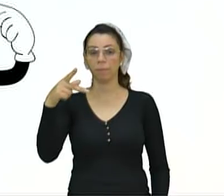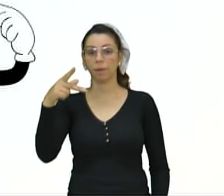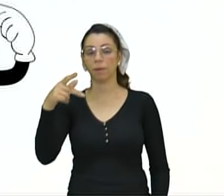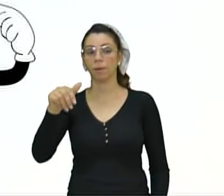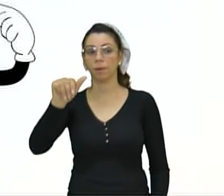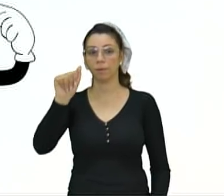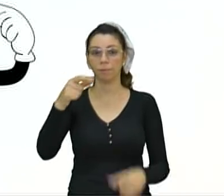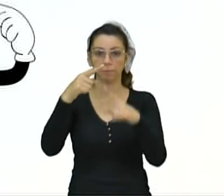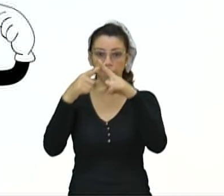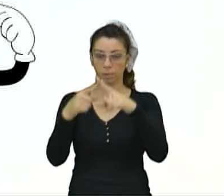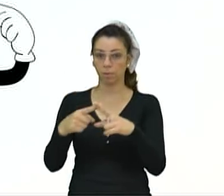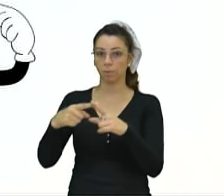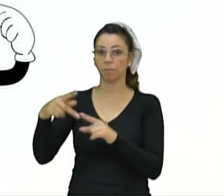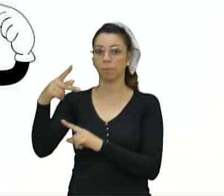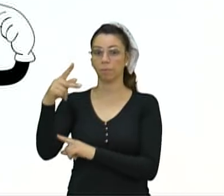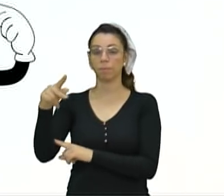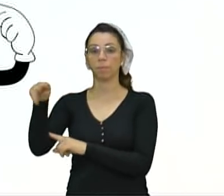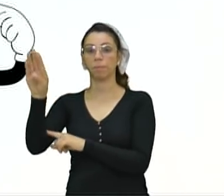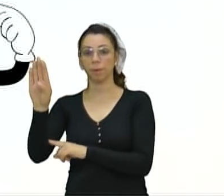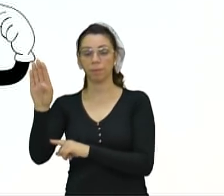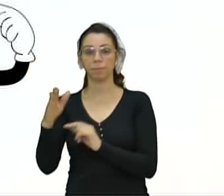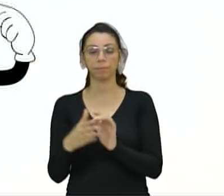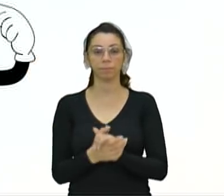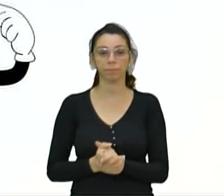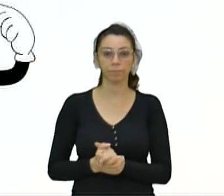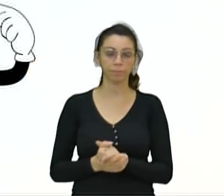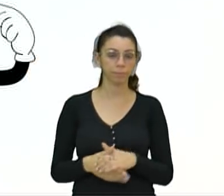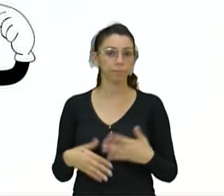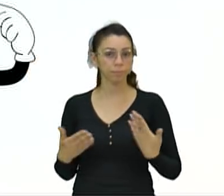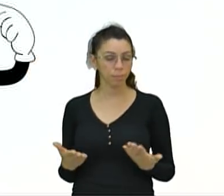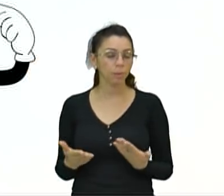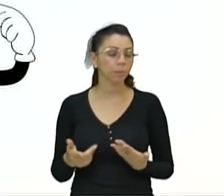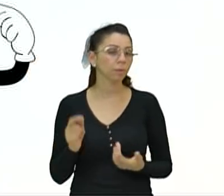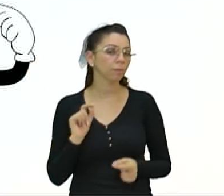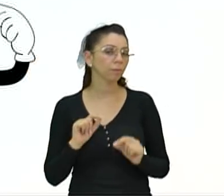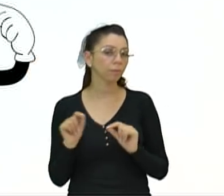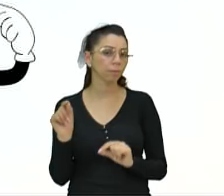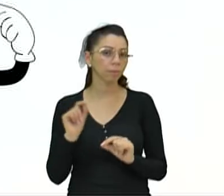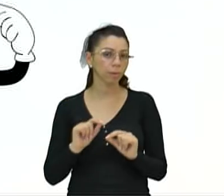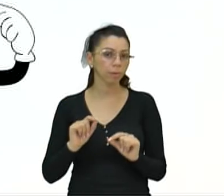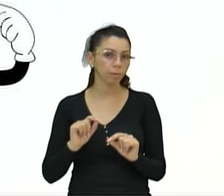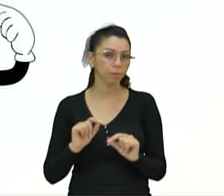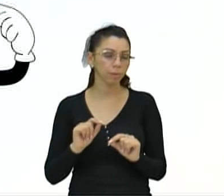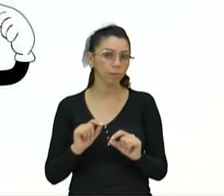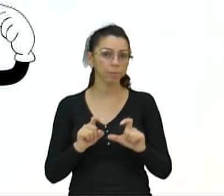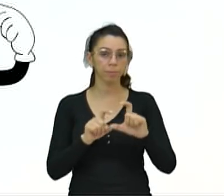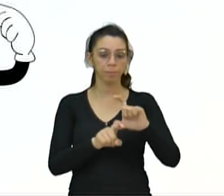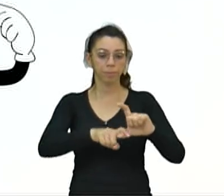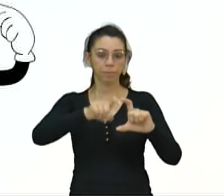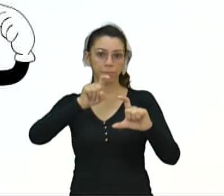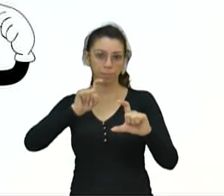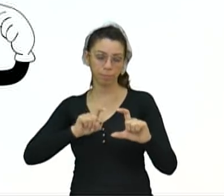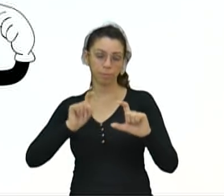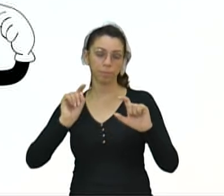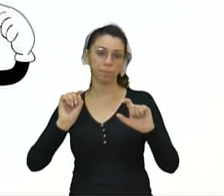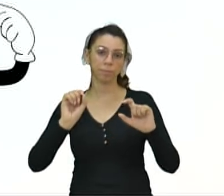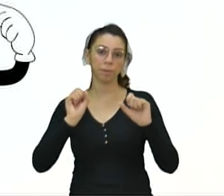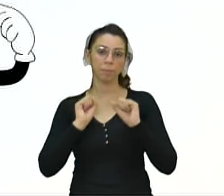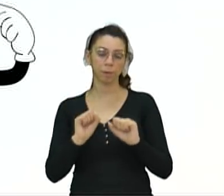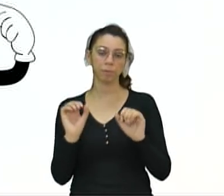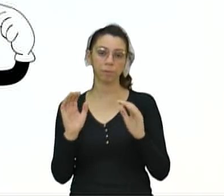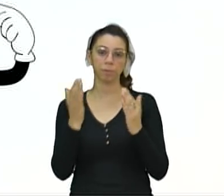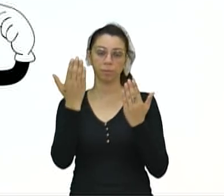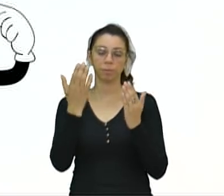vezes a probabilidade de ocorrer o evento B. Então, quando nós estamos falando de eventos independentes, nós utilizamos muito. Qual